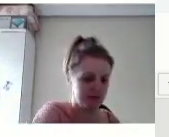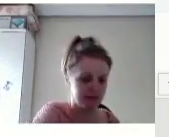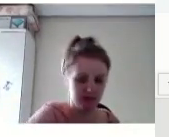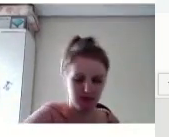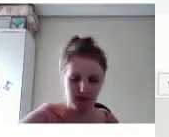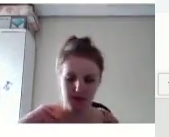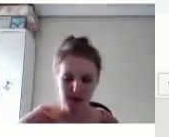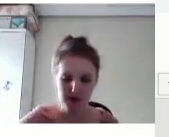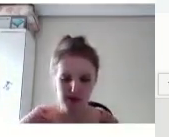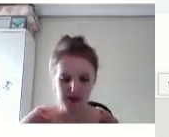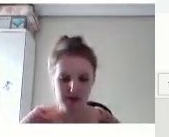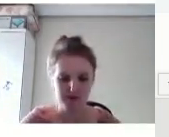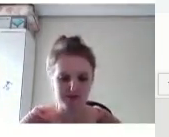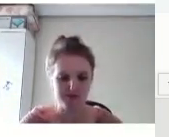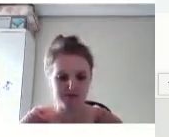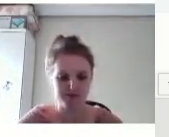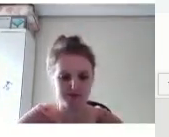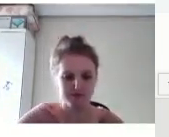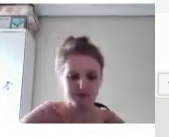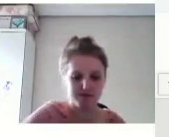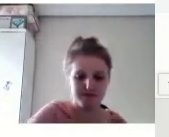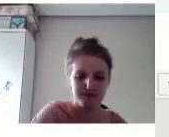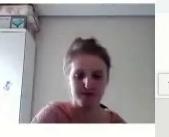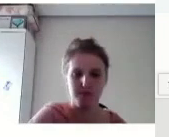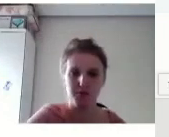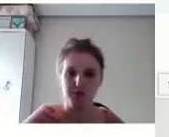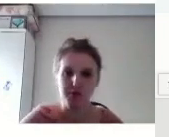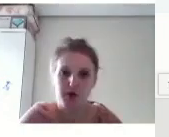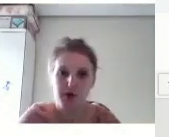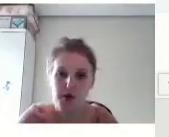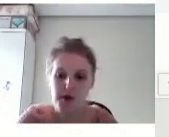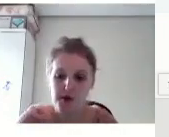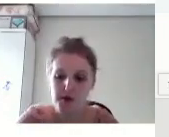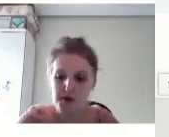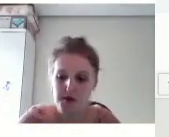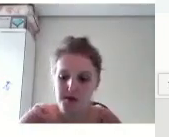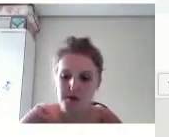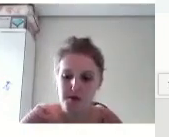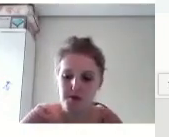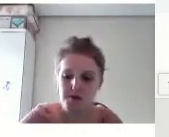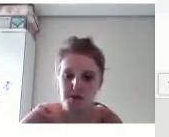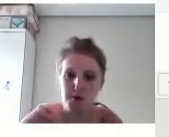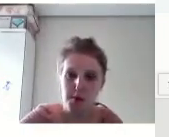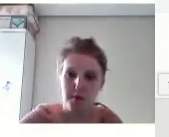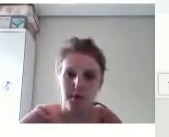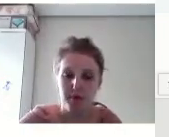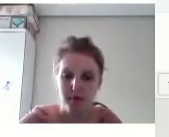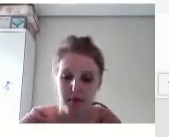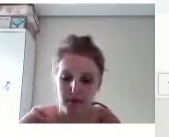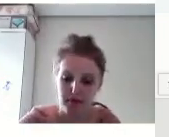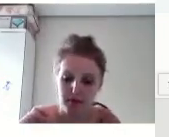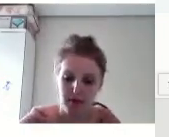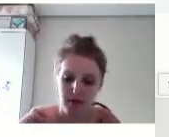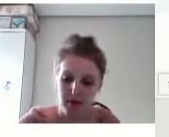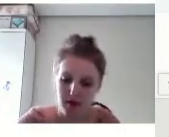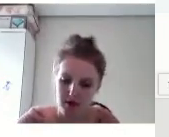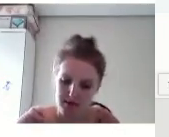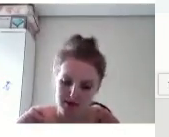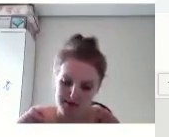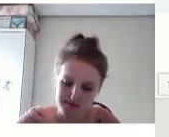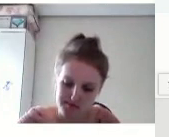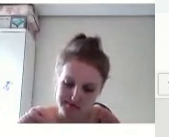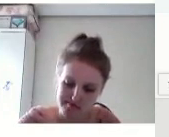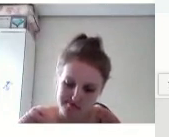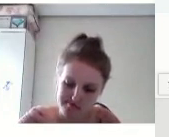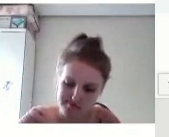aqui vai ser escrito em termos do Laplaciano do campo psi, né? Do campo psi, claro, multiplicado por psi-estrela,